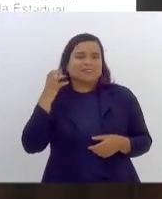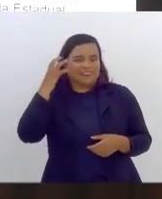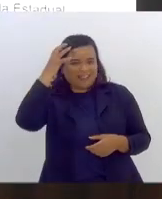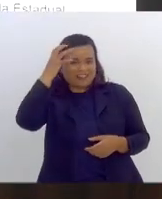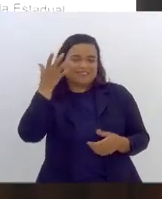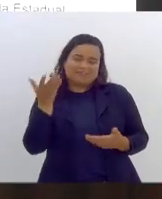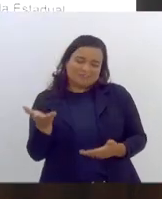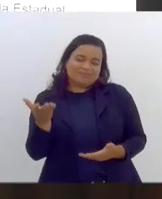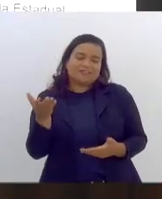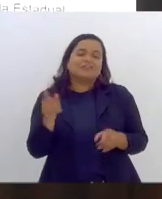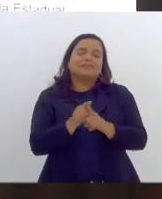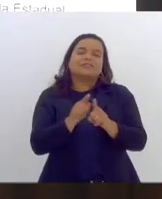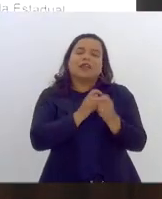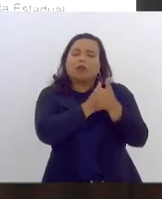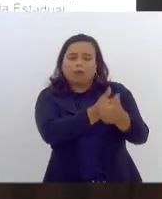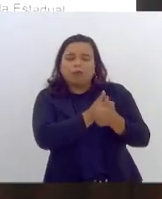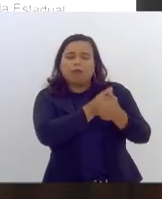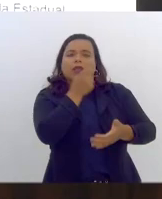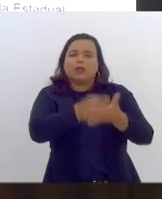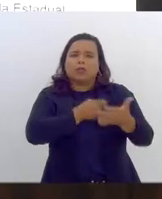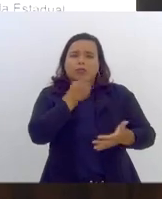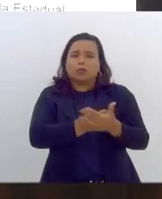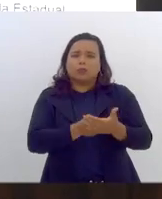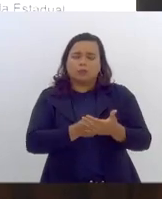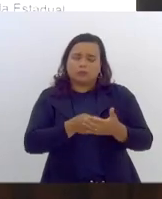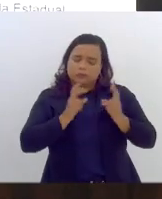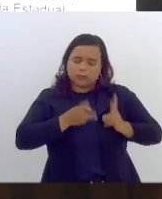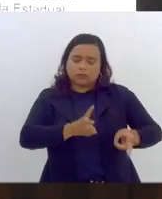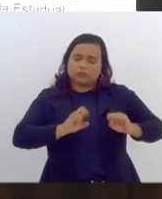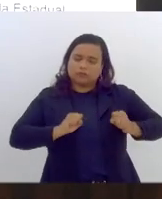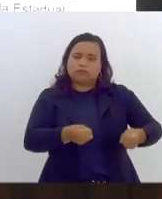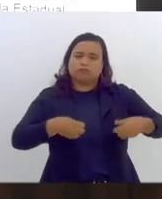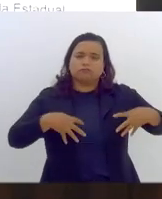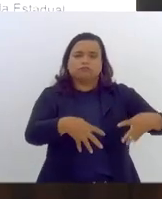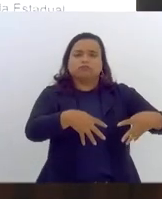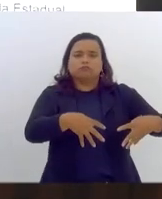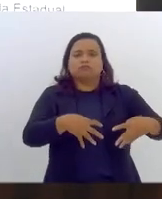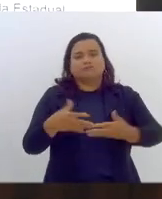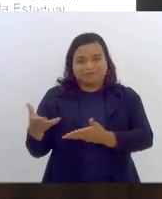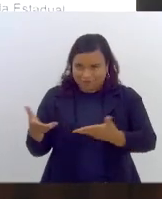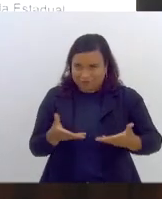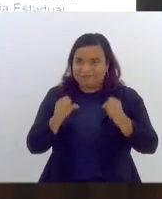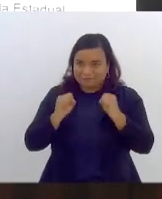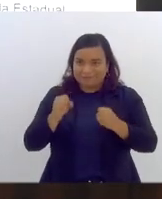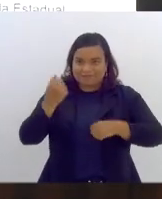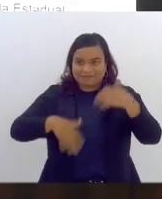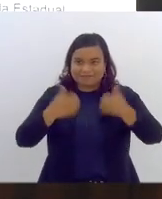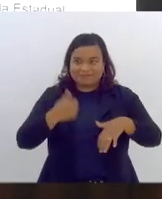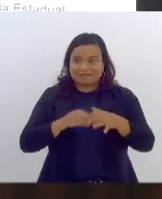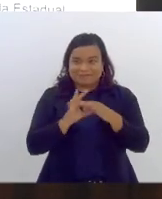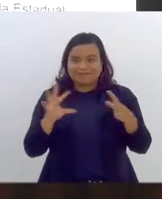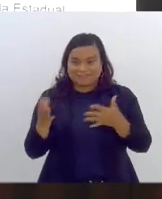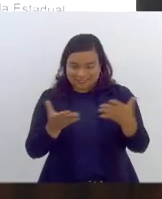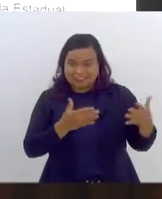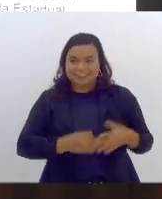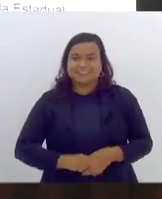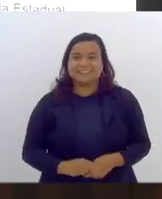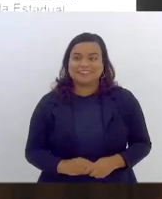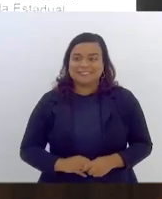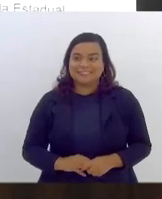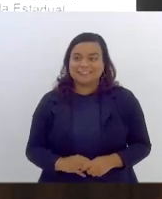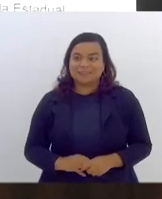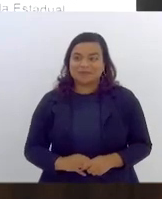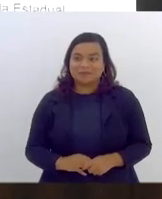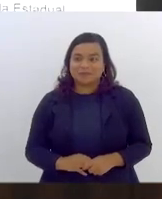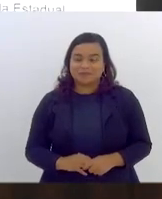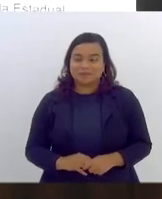tem acompanhado a luta de maneira muito concreta. Então, Toninho, por favor, o senhor pode usar o microfone.